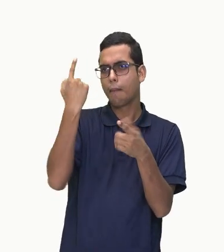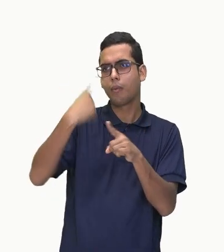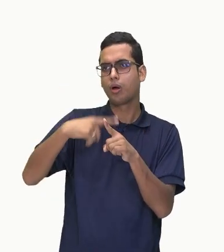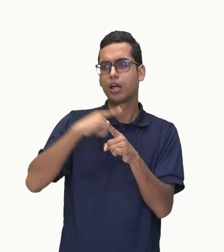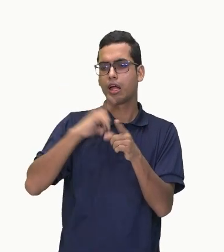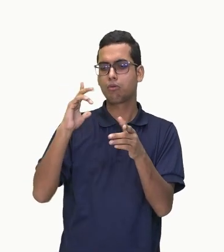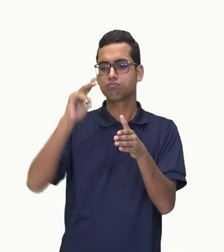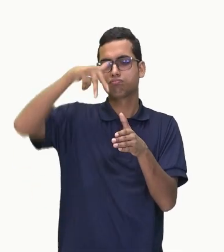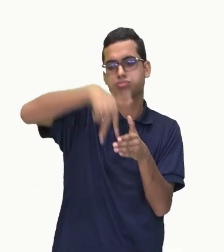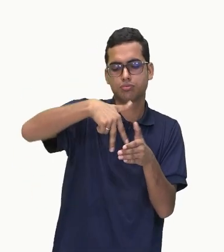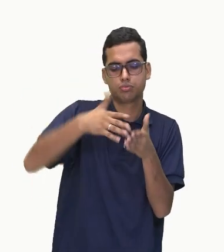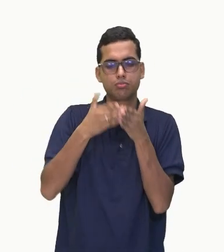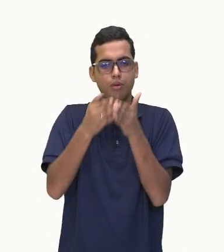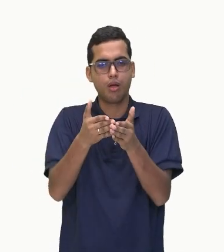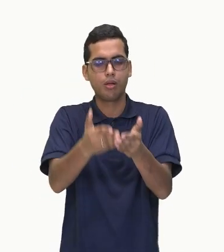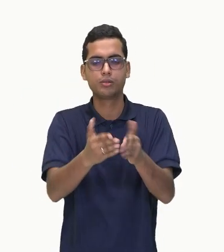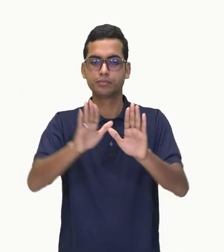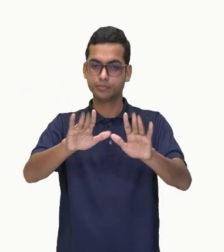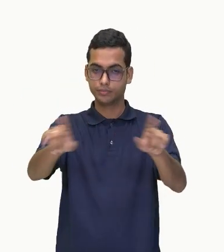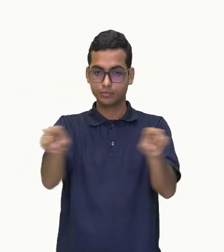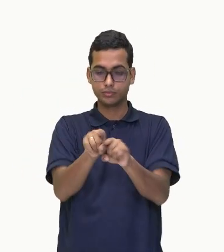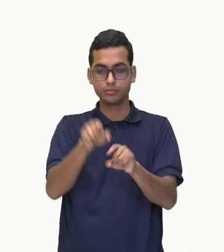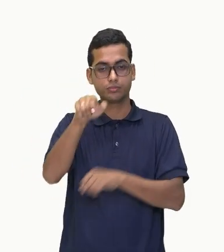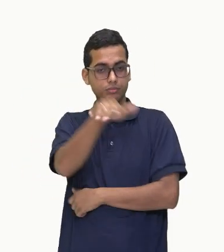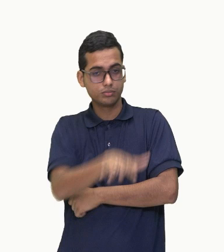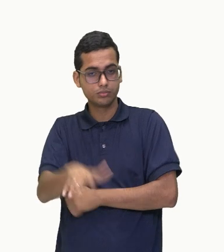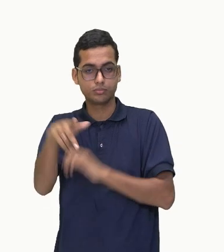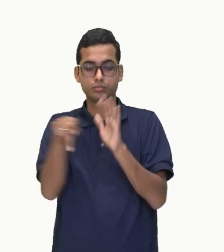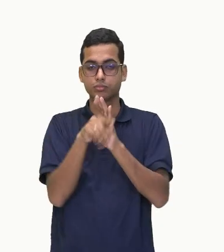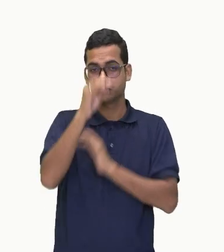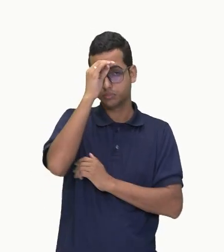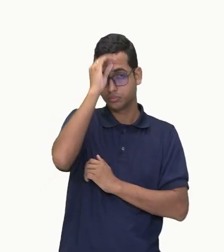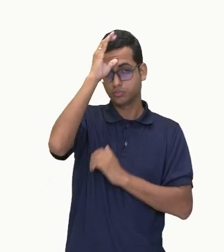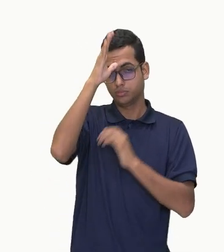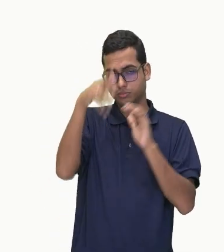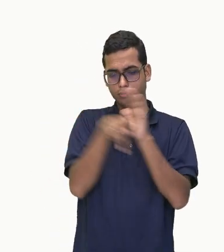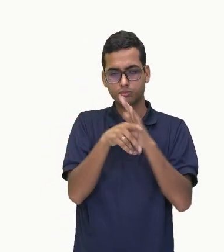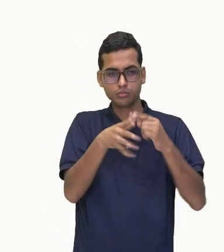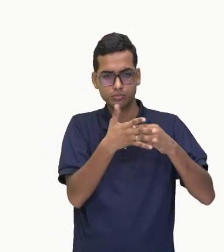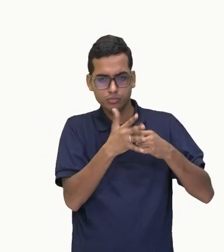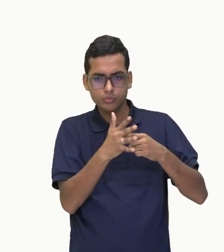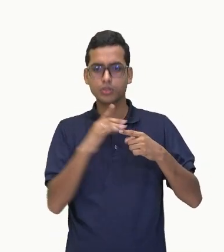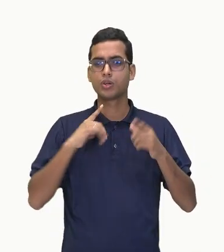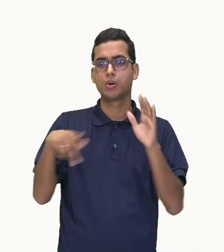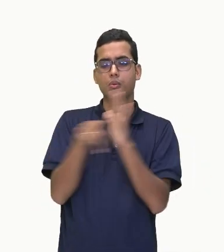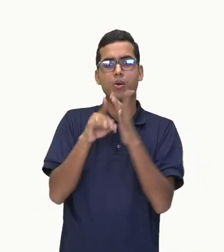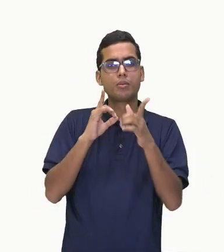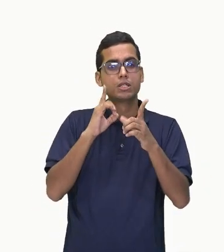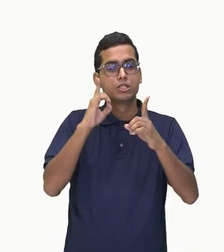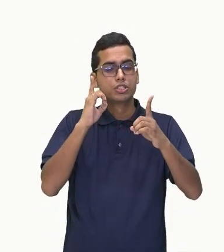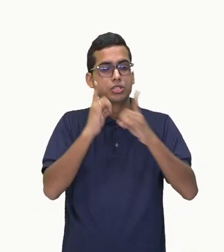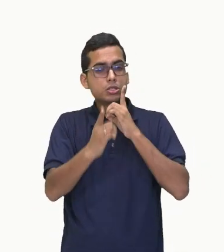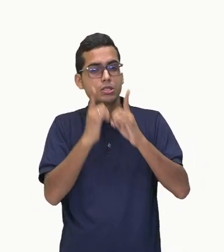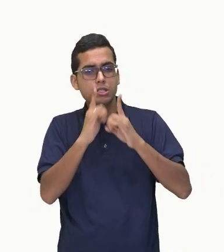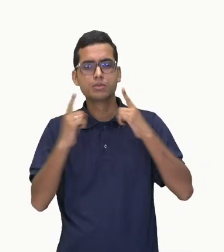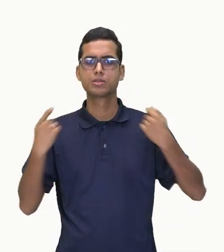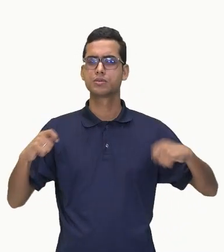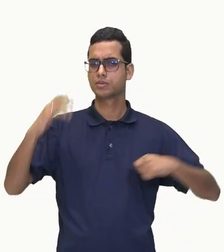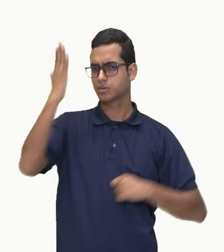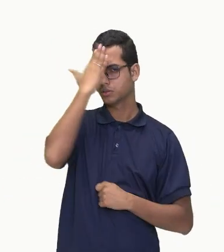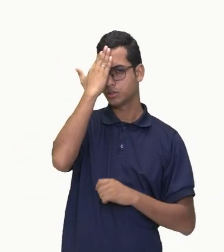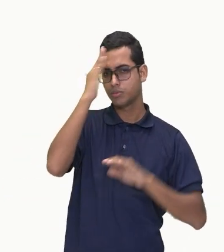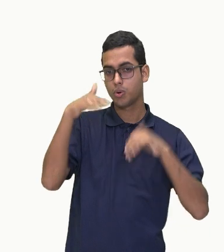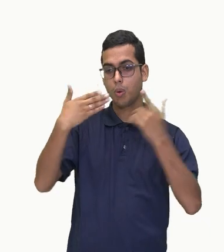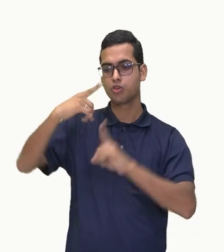que tem uma área do conhecimento aí da mecânica, que é a dinâmica, que eu preciso saber que tipo de movimento